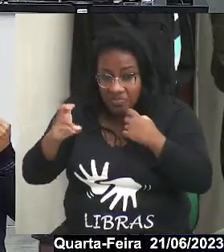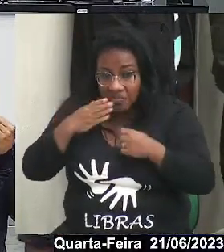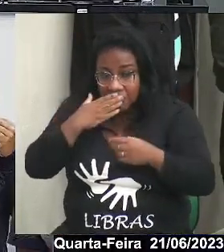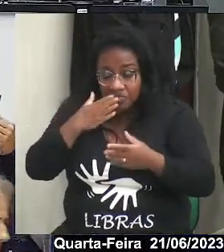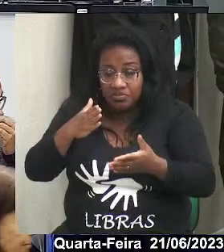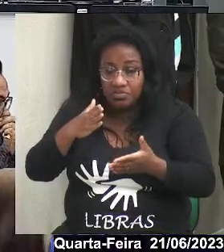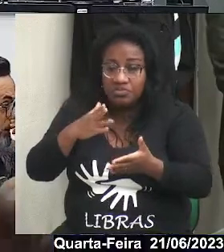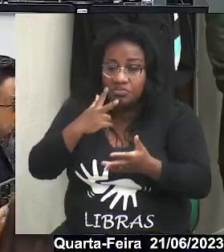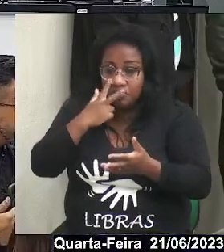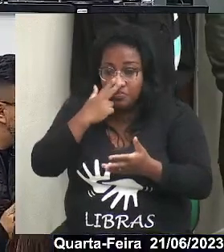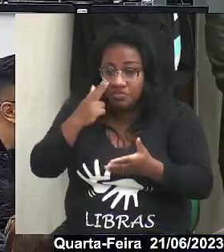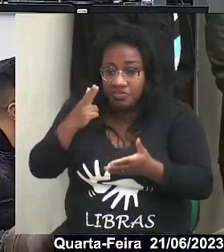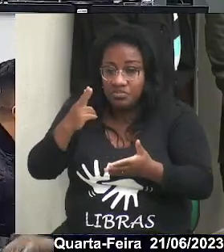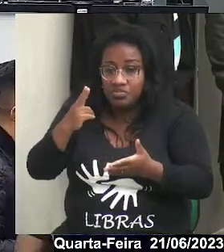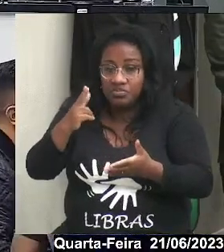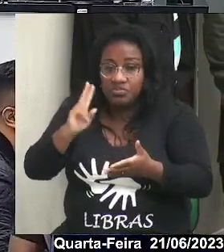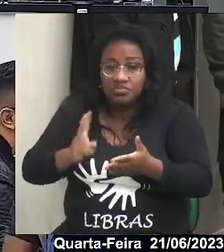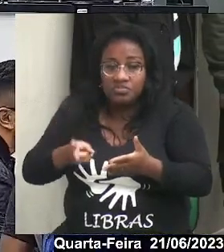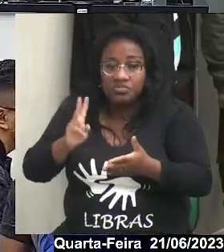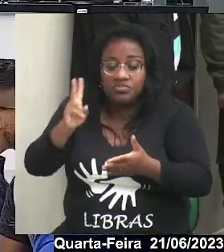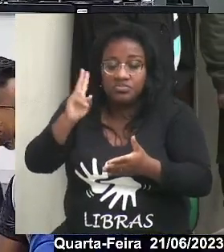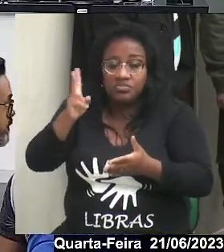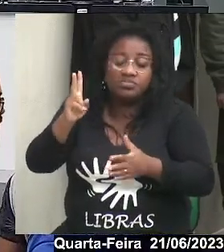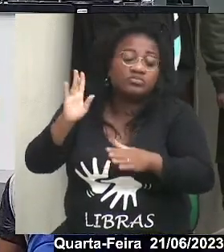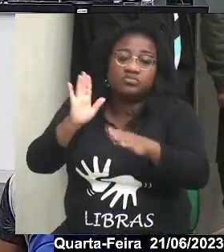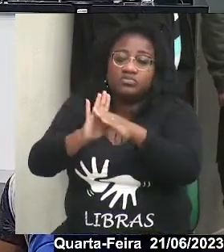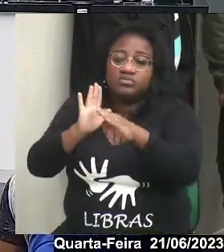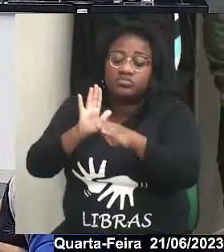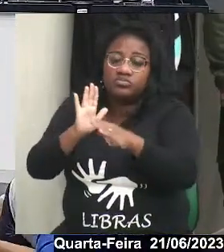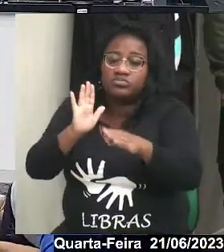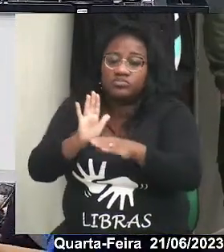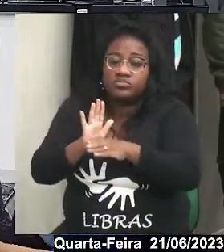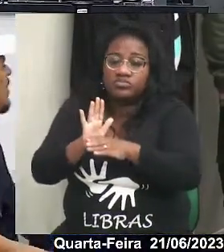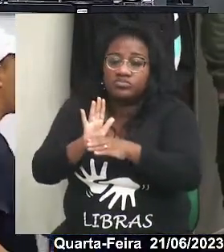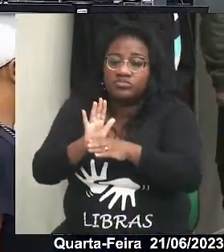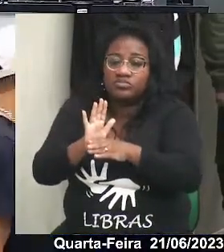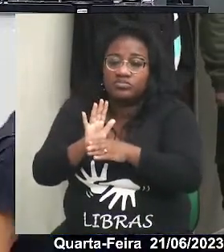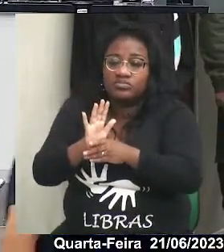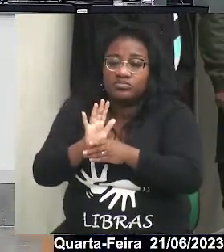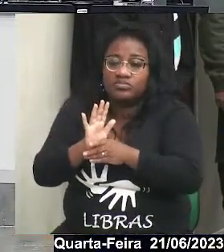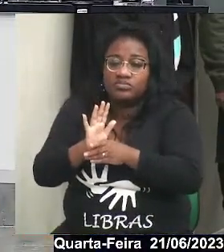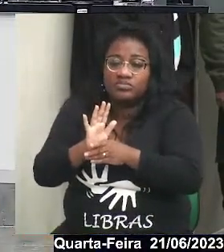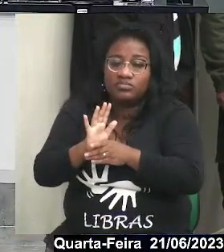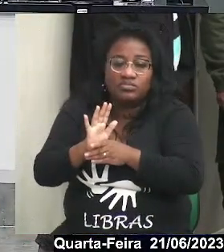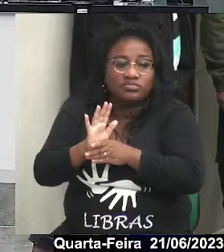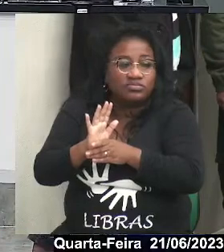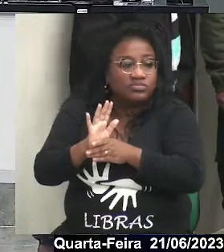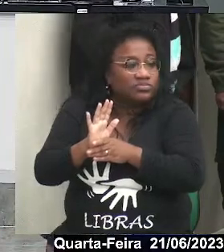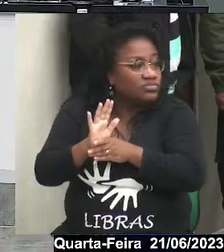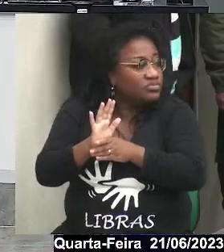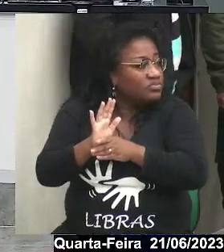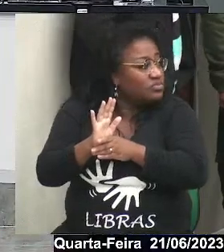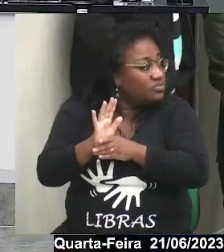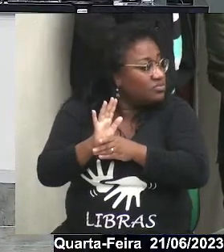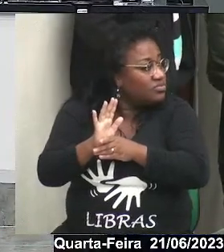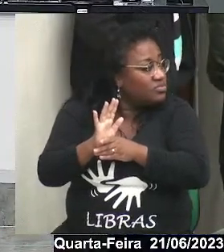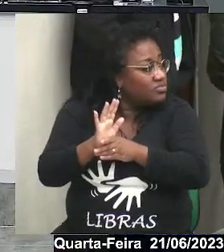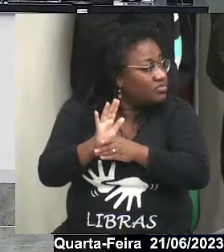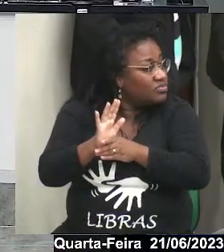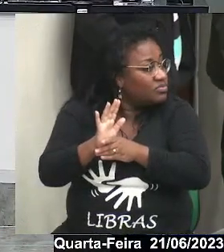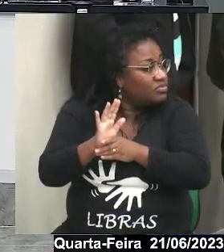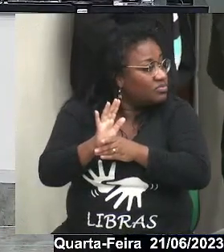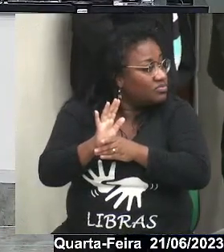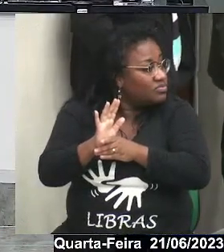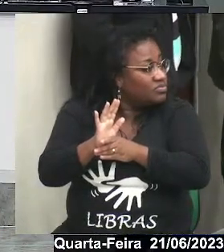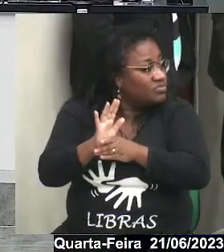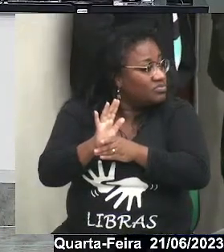diretora. Parecer da comissão mista permanente, projeto de resolução 5 de 2023, da altura da mesa